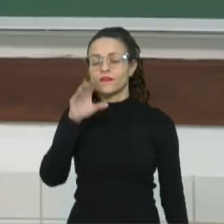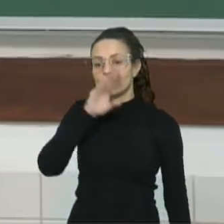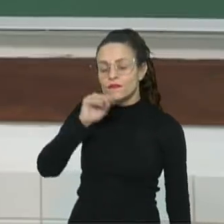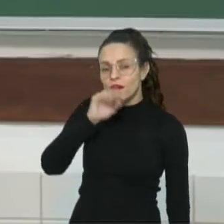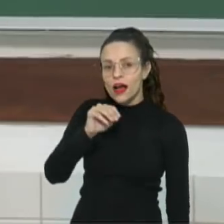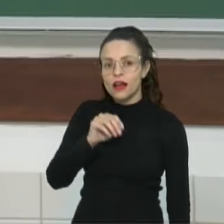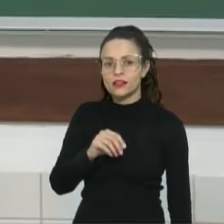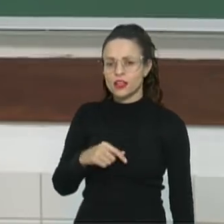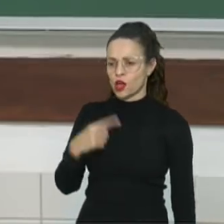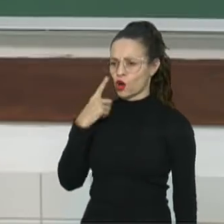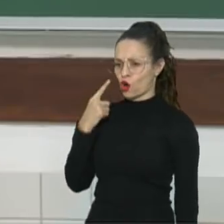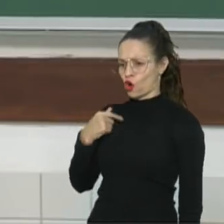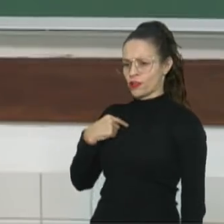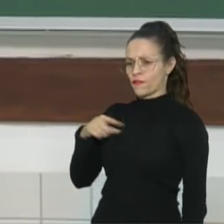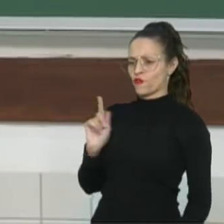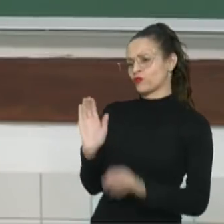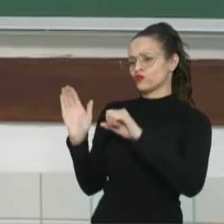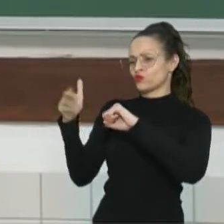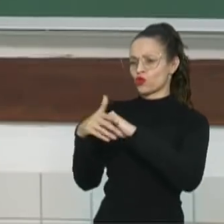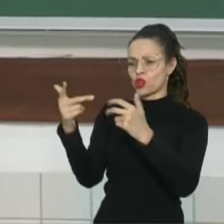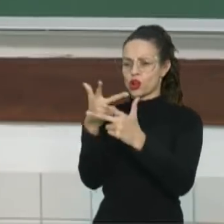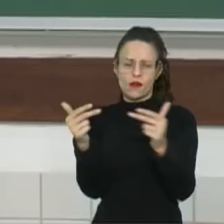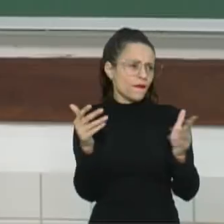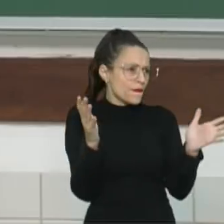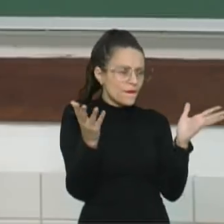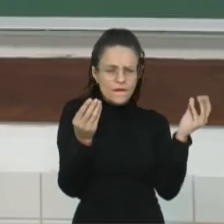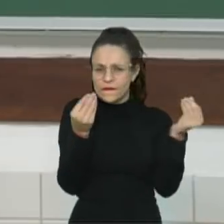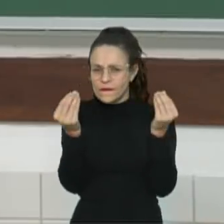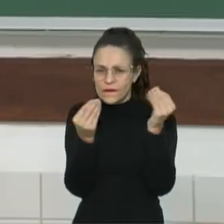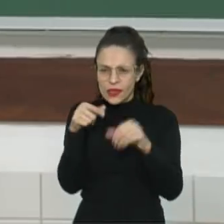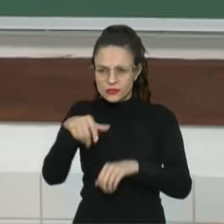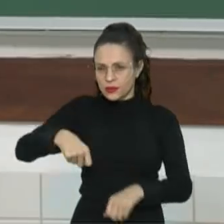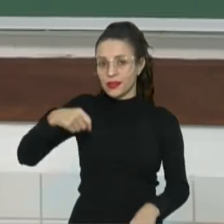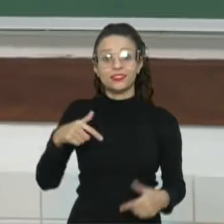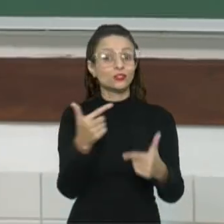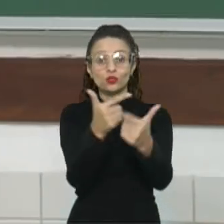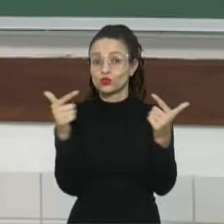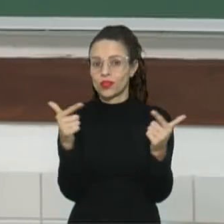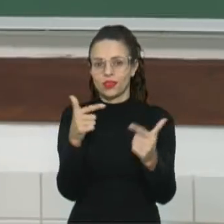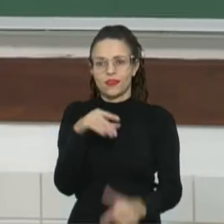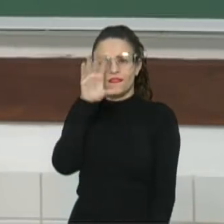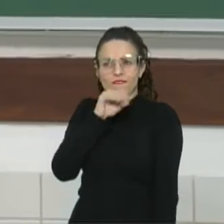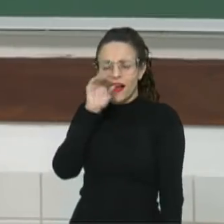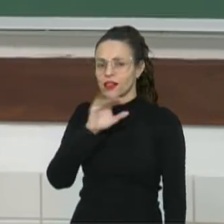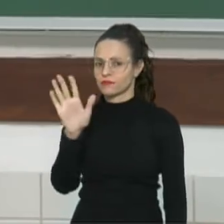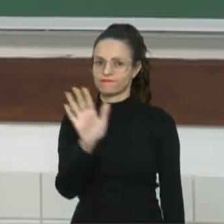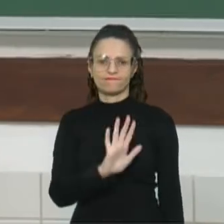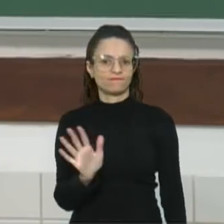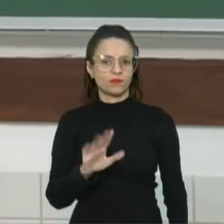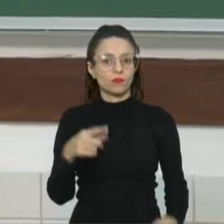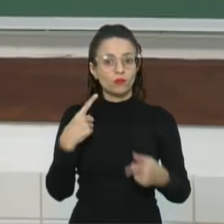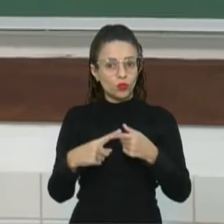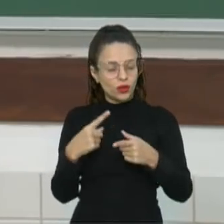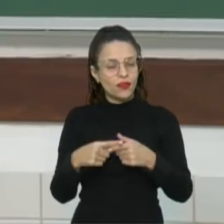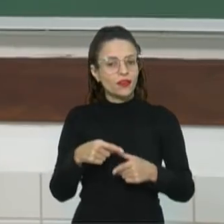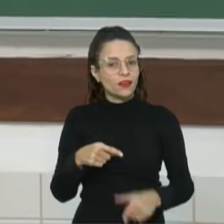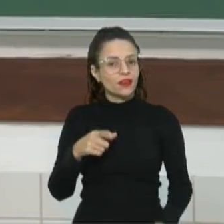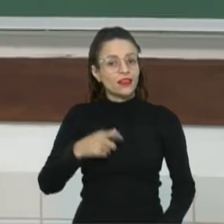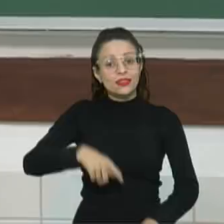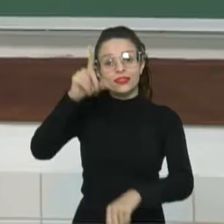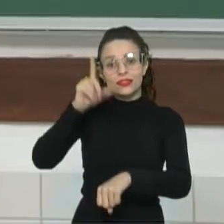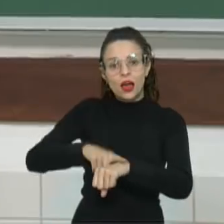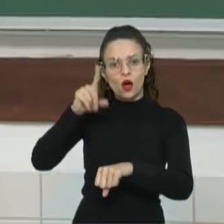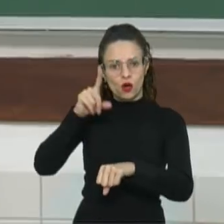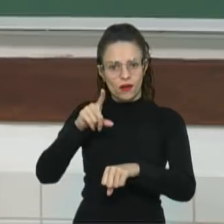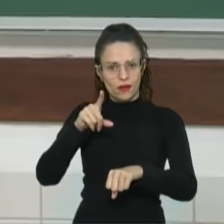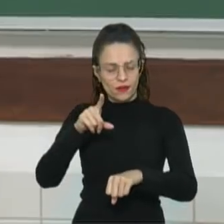o Pantaleão, ai, vou esconder essa mala. Não tem a fala, né? Por quê? A fala existia na hora